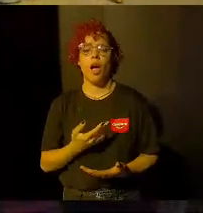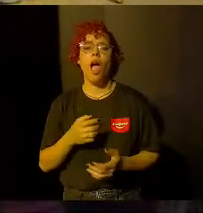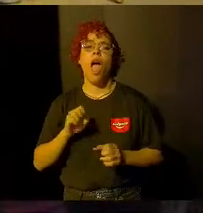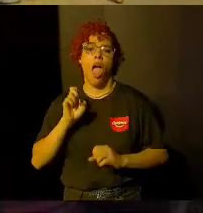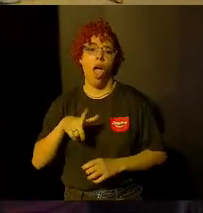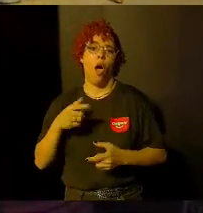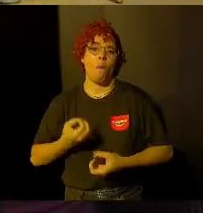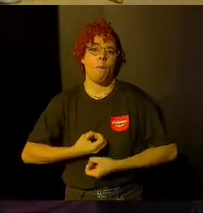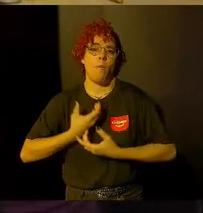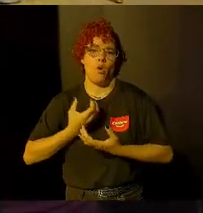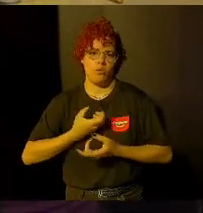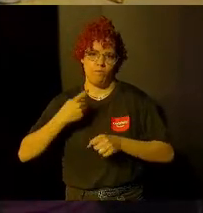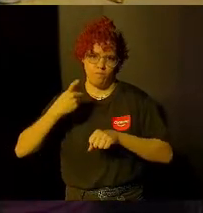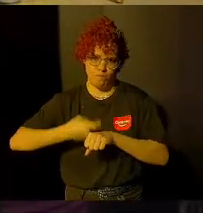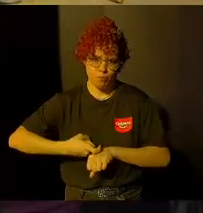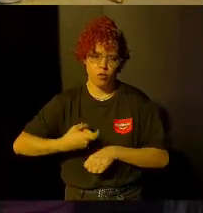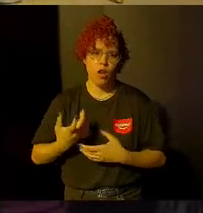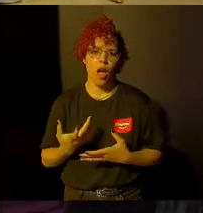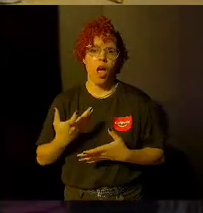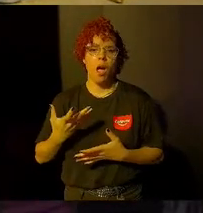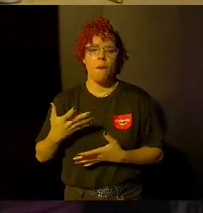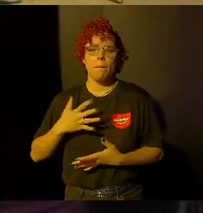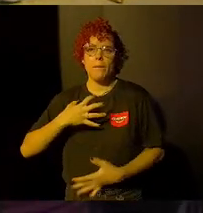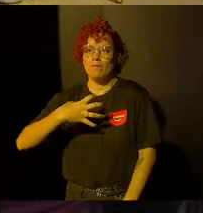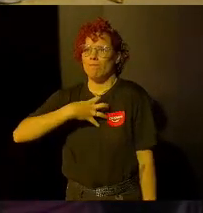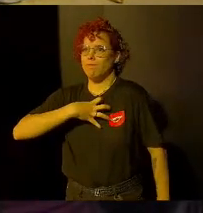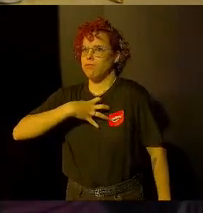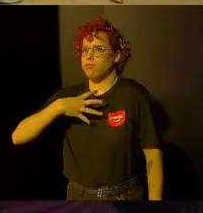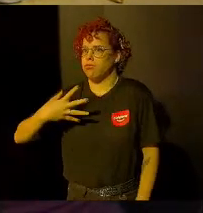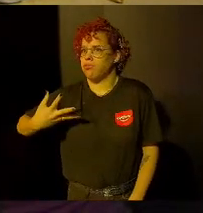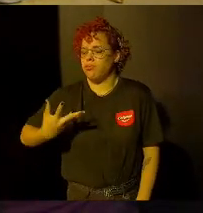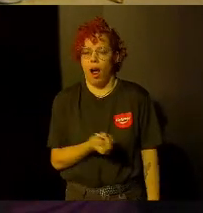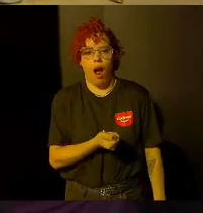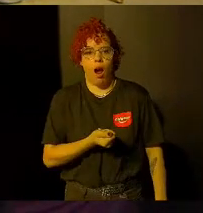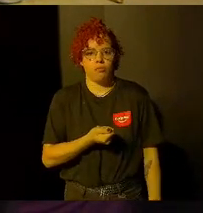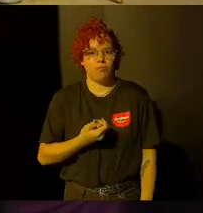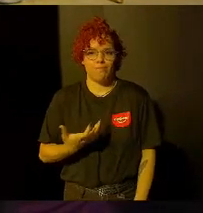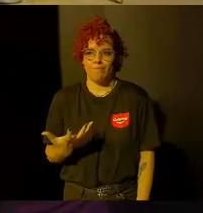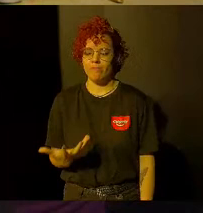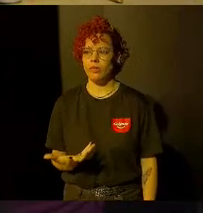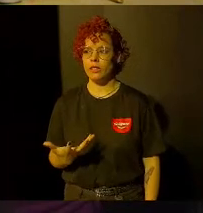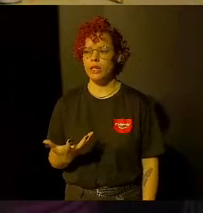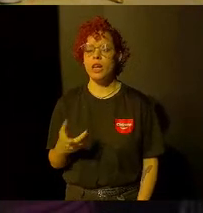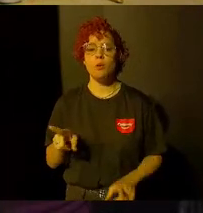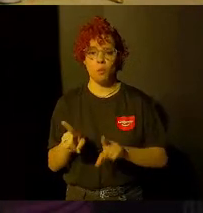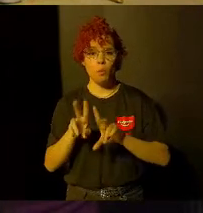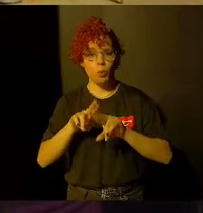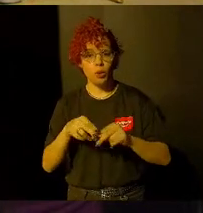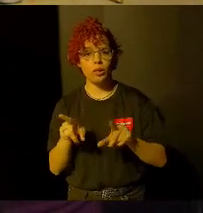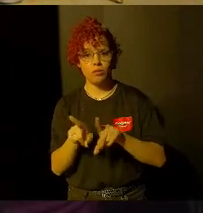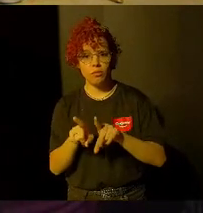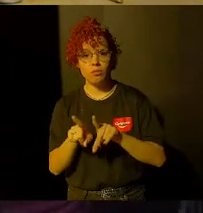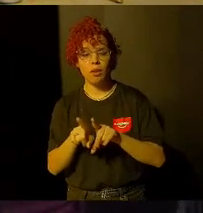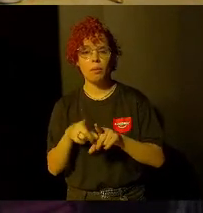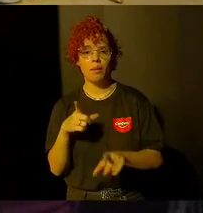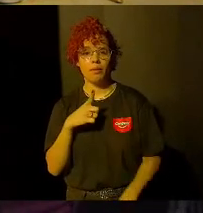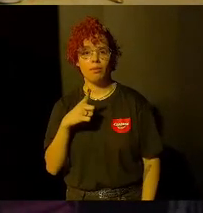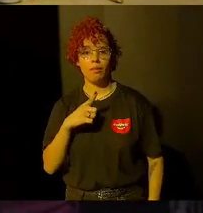concreta aquilo ali me fascinou de tal modo e por isso talvez o livro tem essa cara e também trate